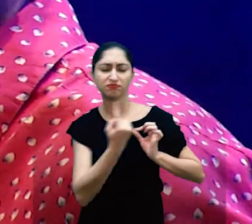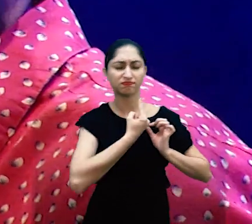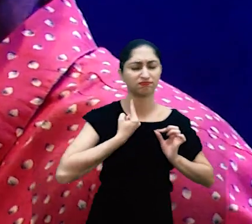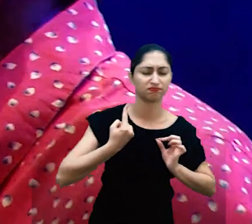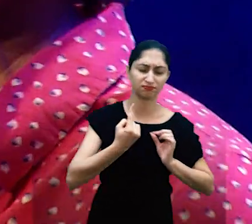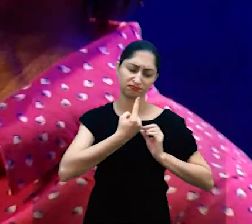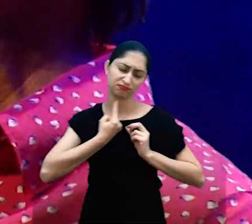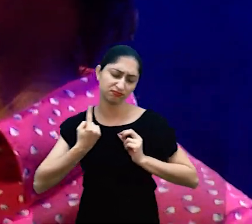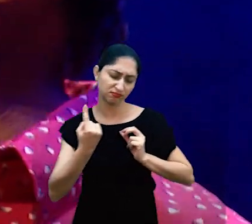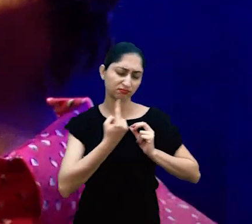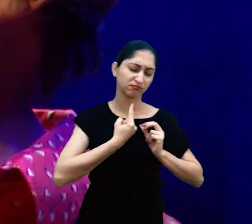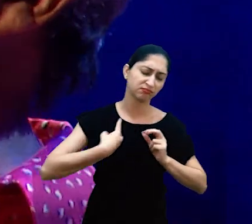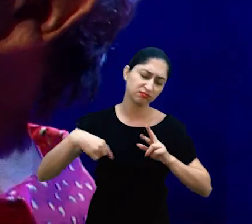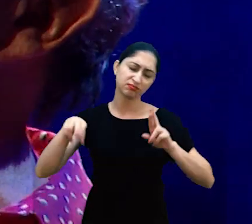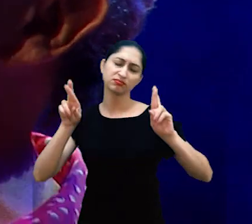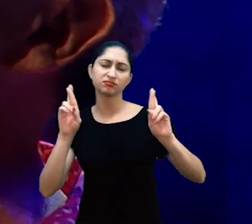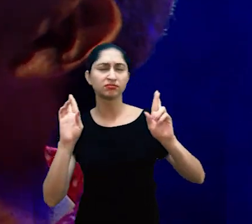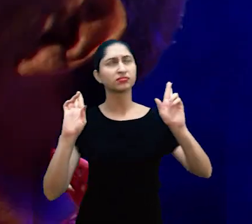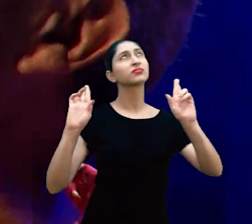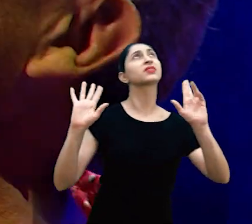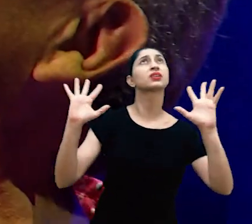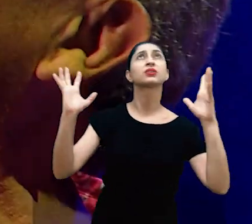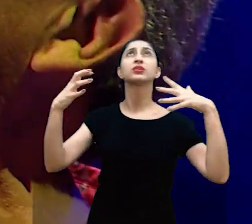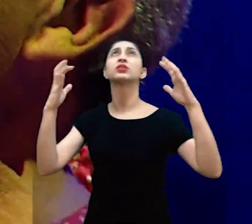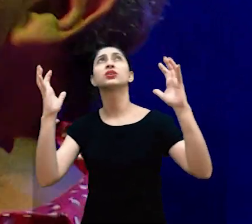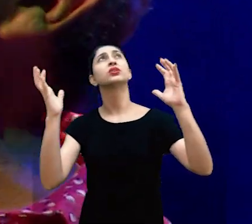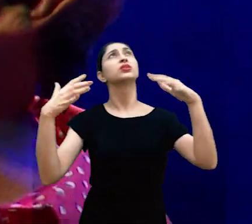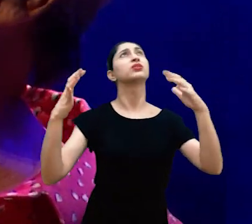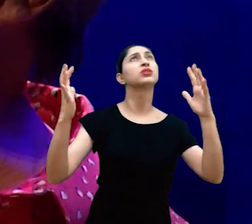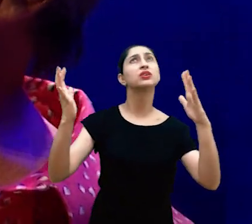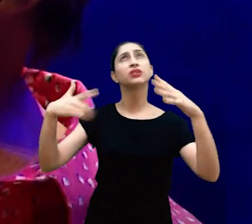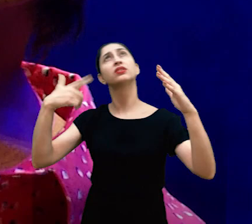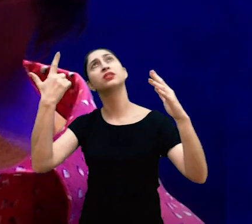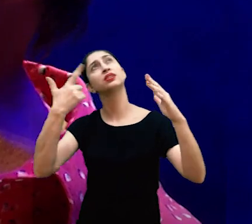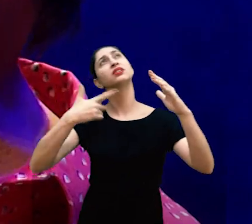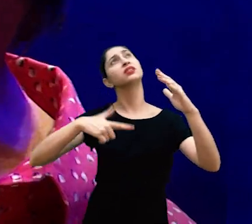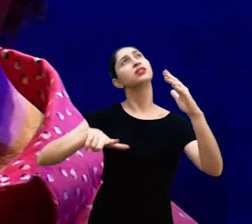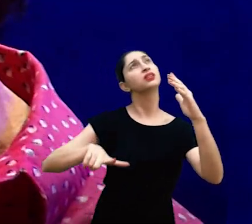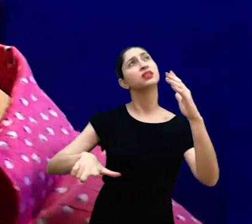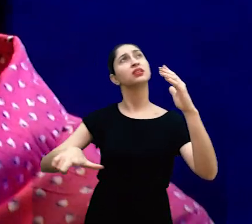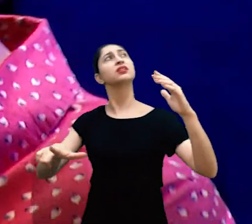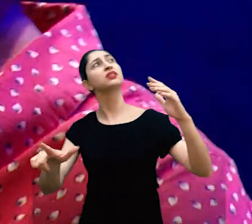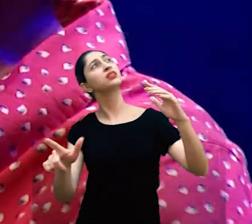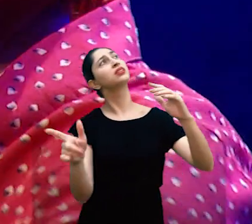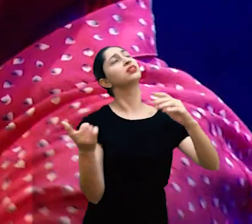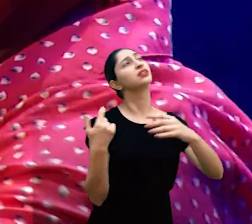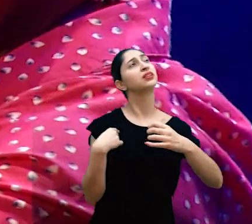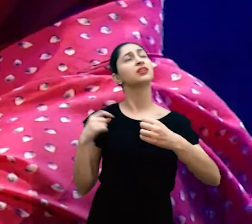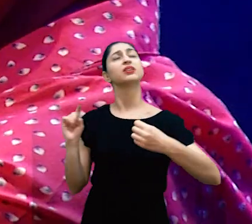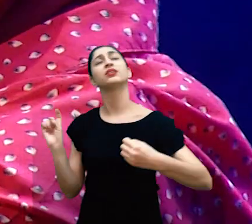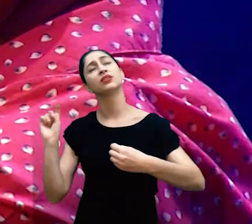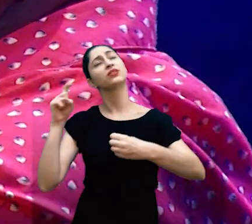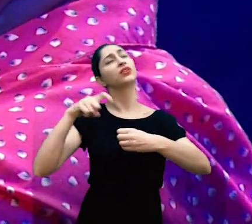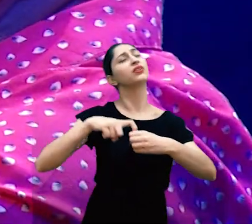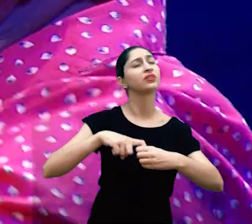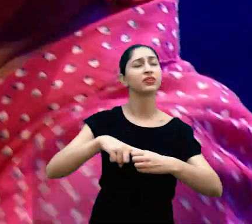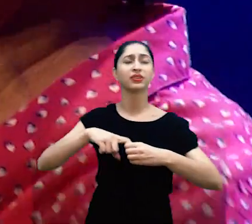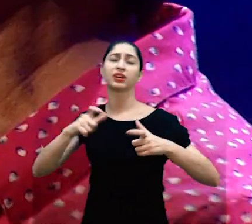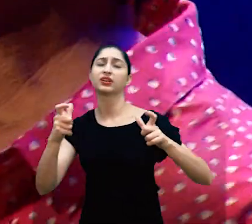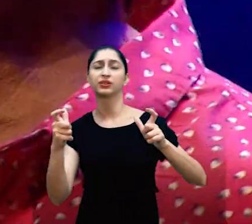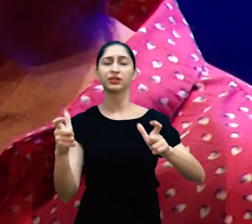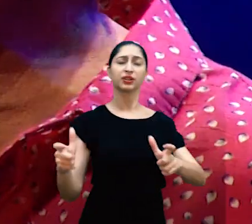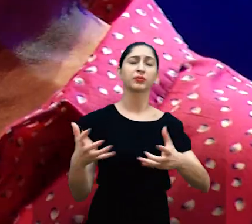solidão, espero a chuva cair de novo pra eu